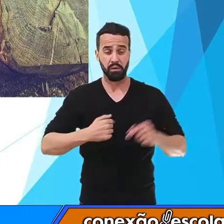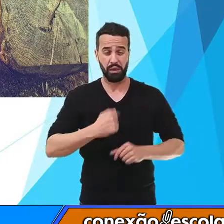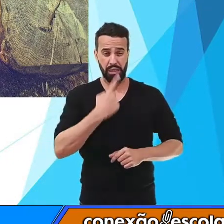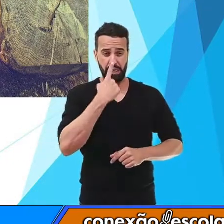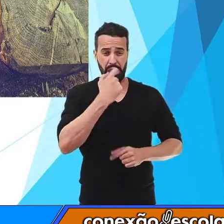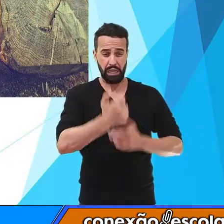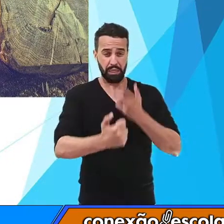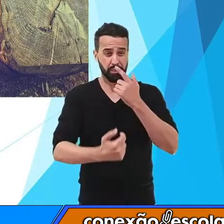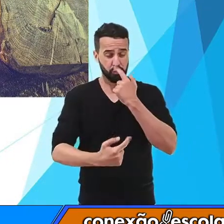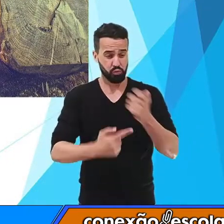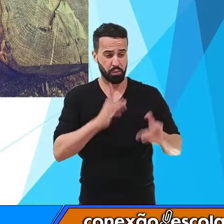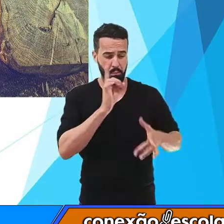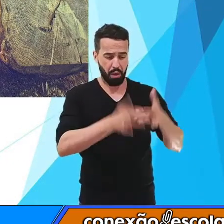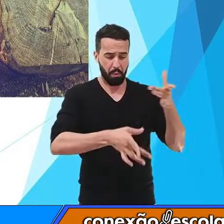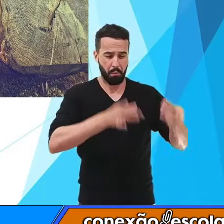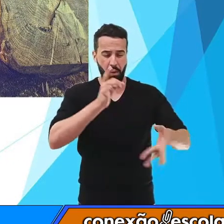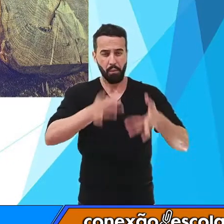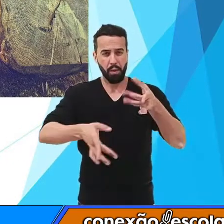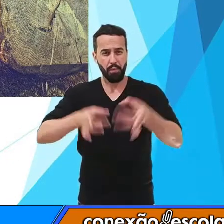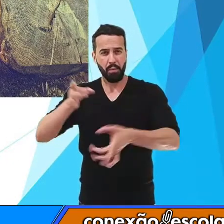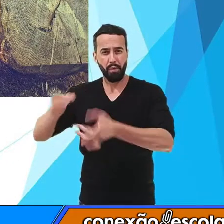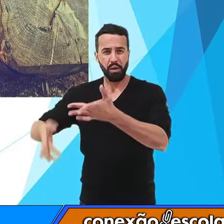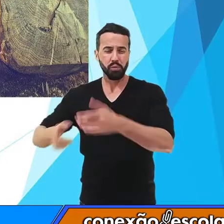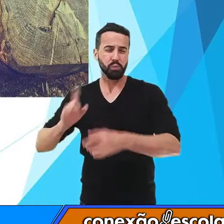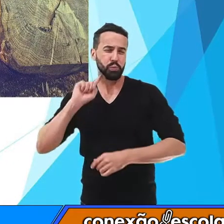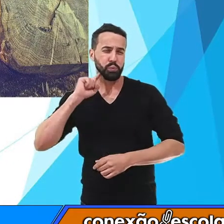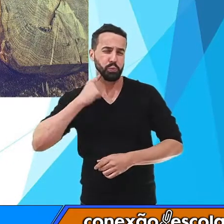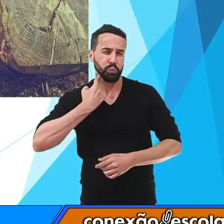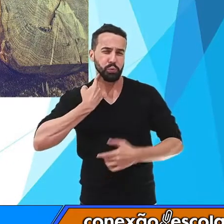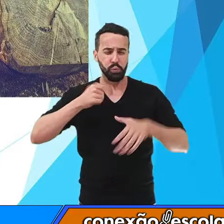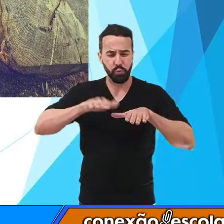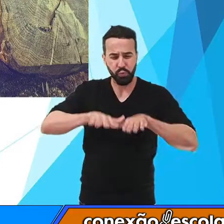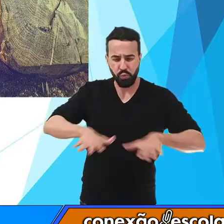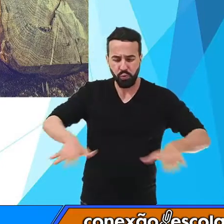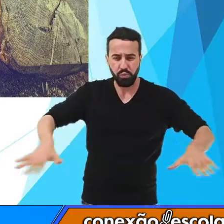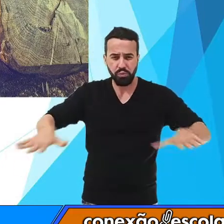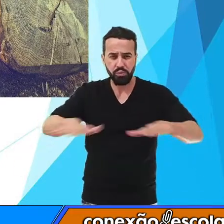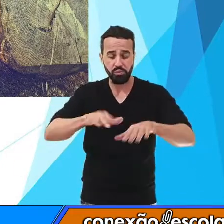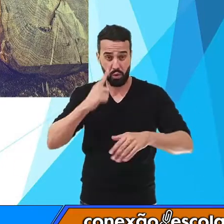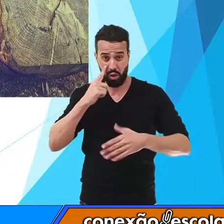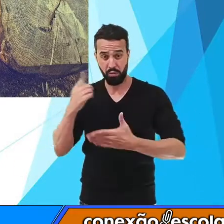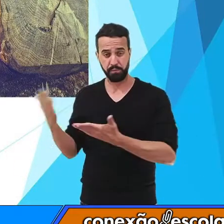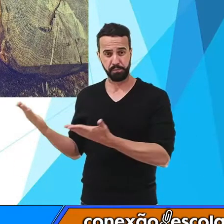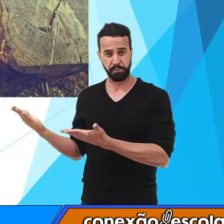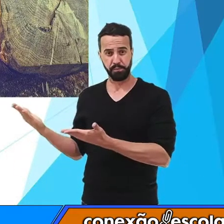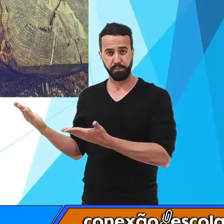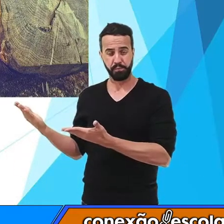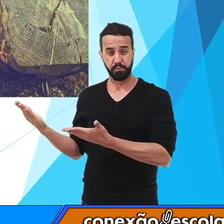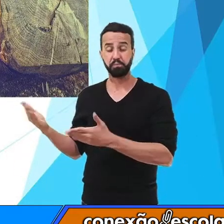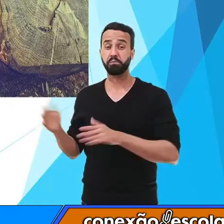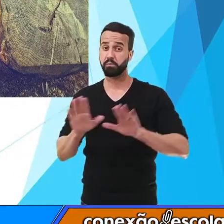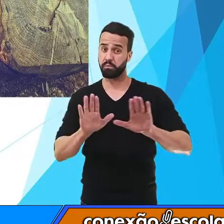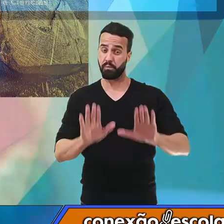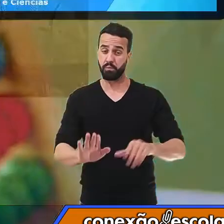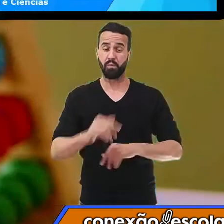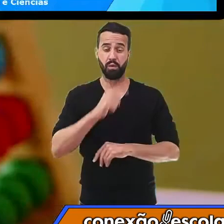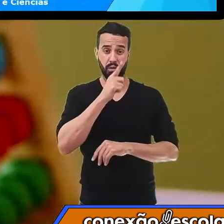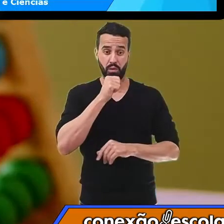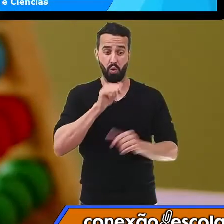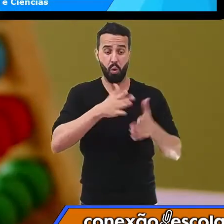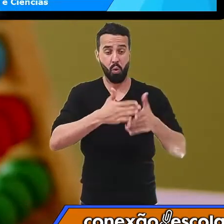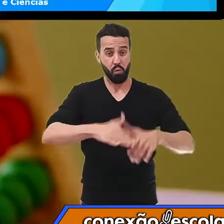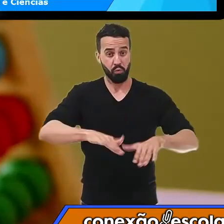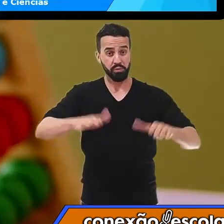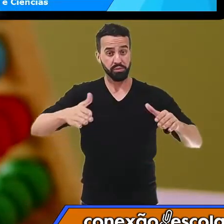está repleta de lixo, de poluição. É importante nós lembrarmos que os oceanos recebem